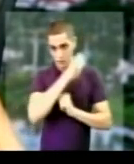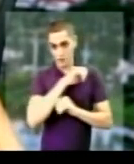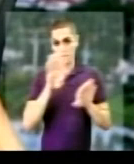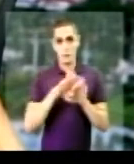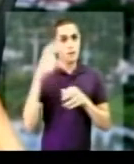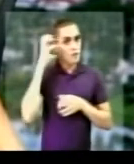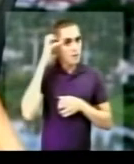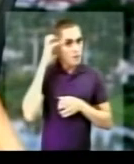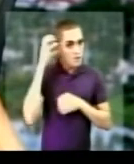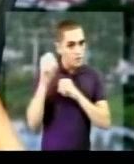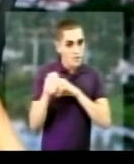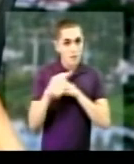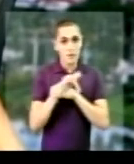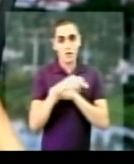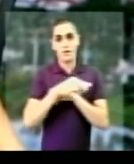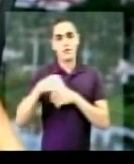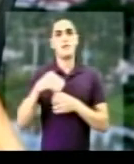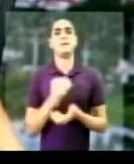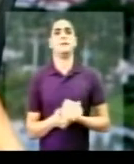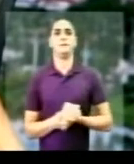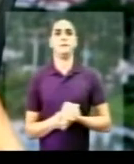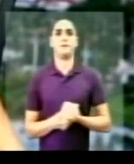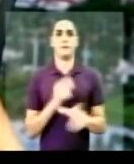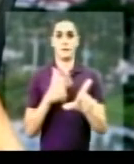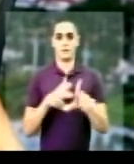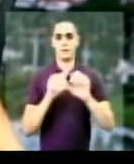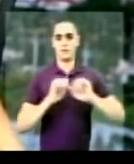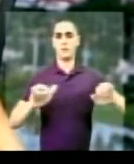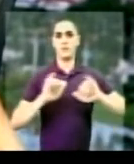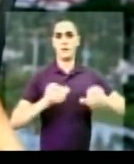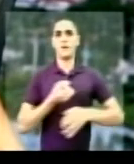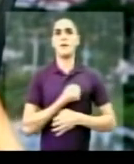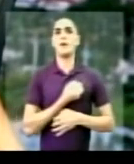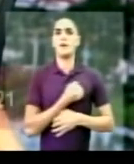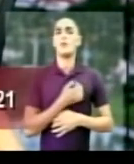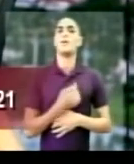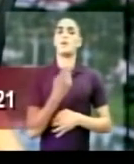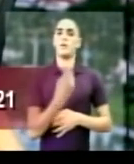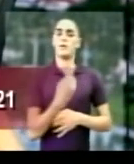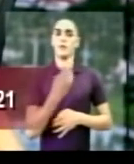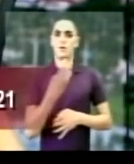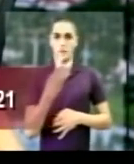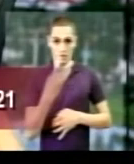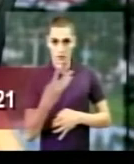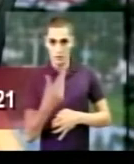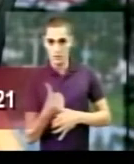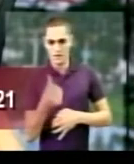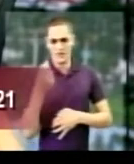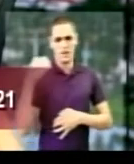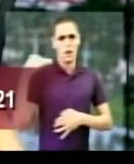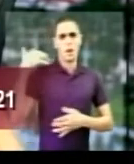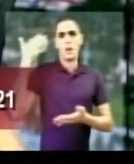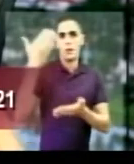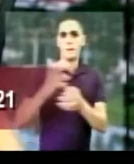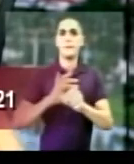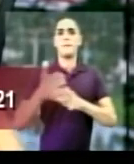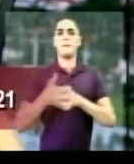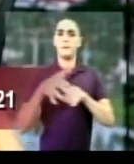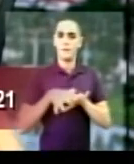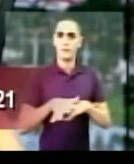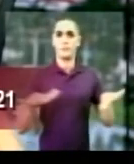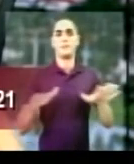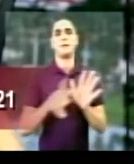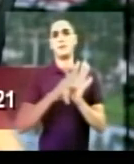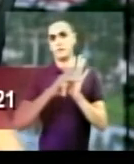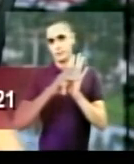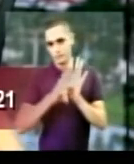Rádio Educativa FM. Essa é a nossa transmissão de número 136 desde o início da